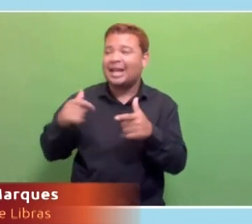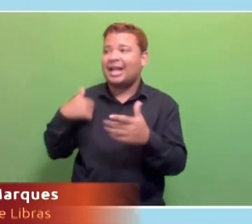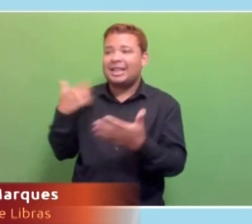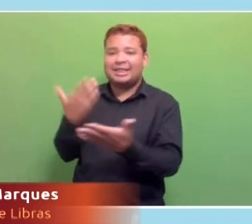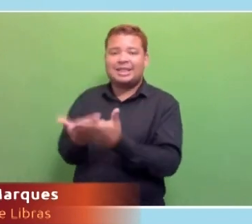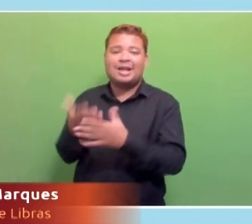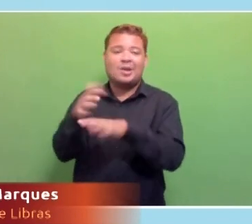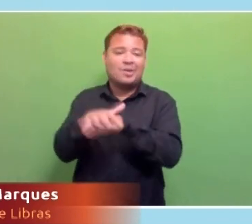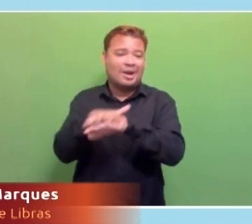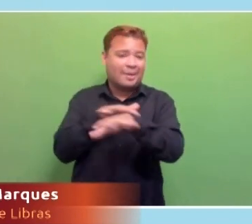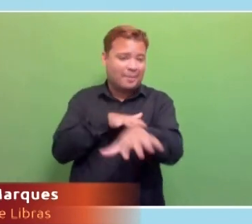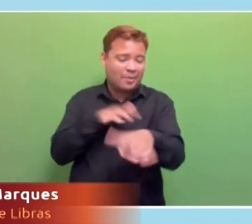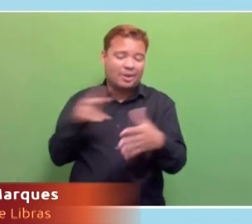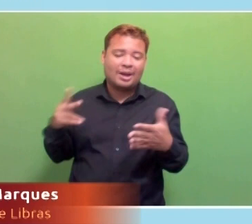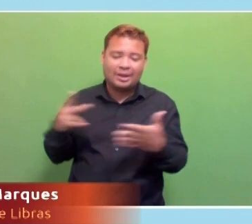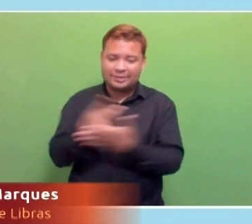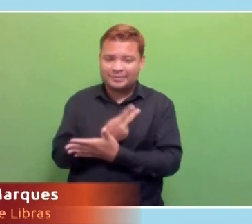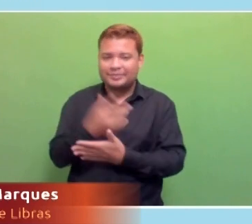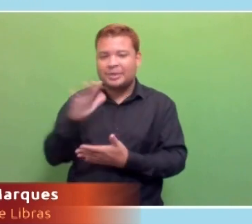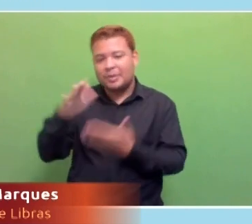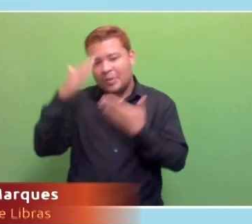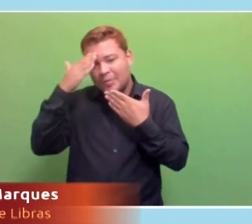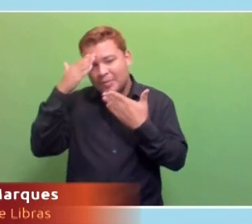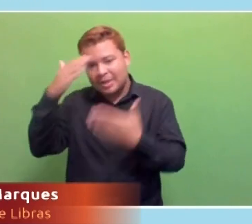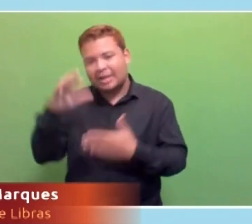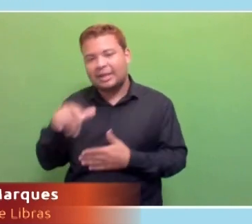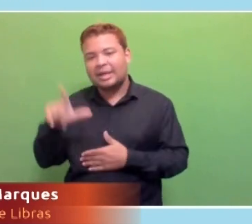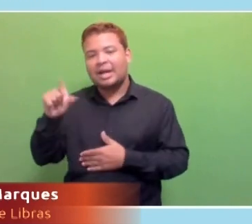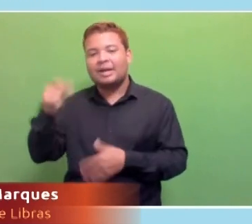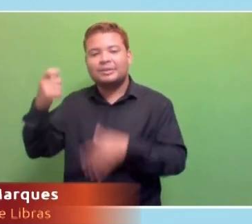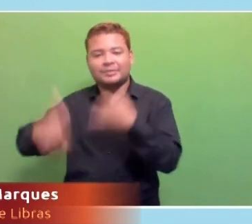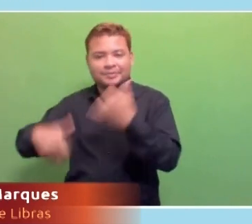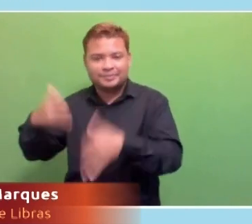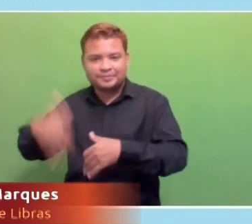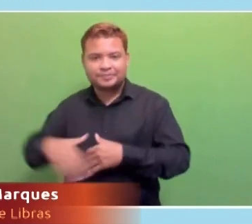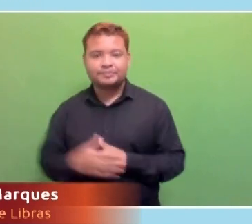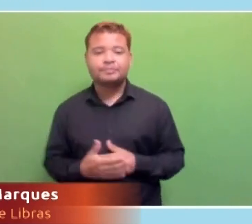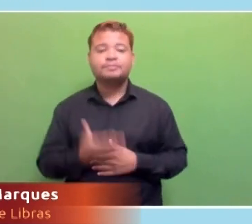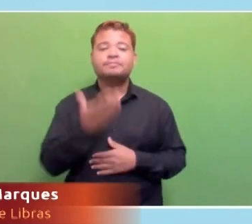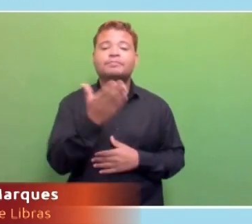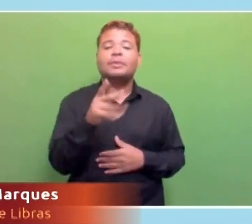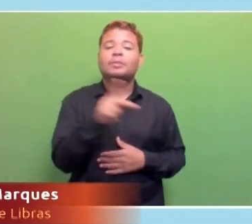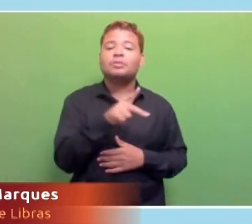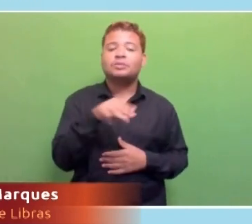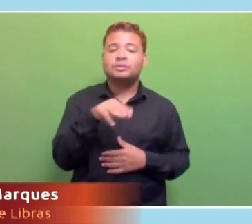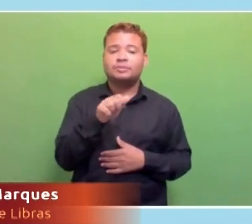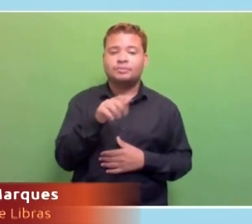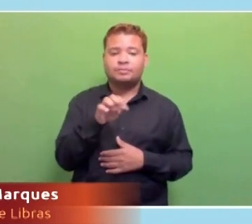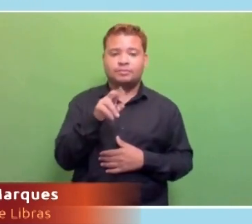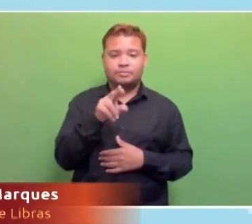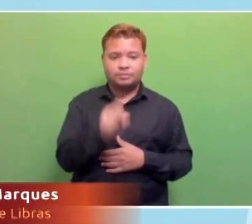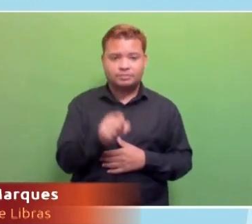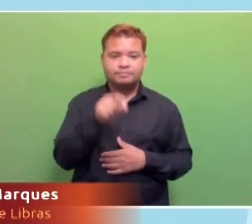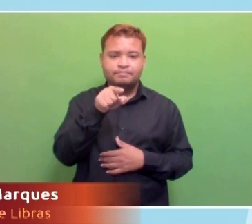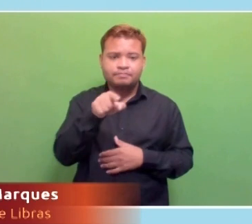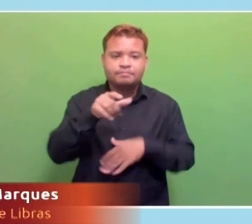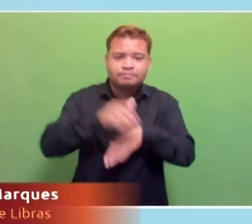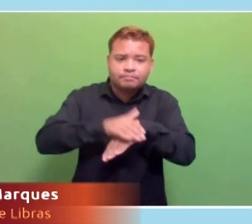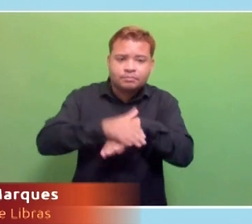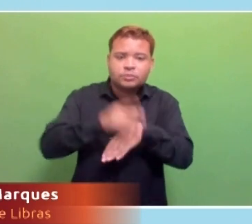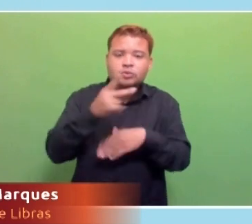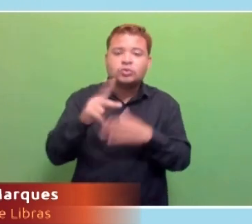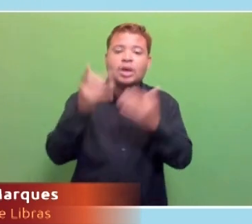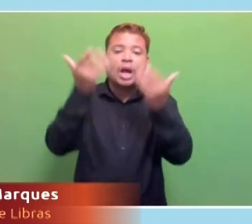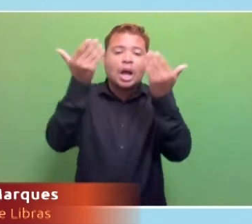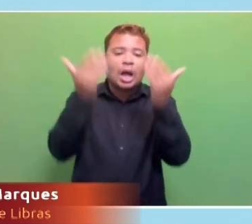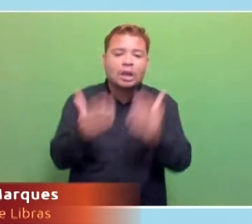remoto, acontece. Mas muito obrigado, professor Carlos. Para a gente encerrar esse bloco, professor Matheus, queria também a sua análise, né,